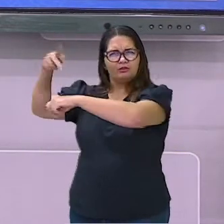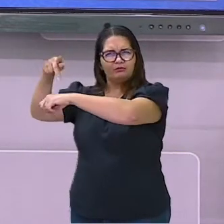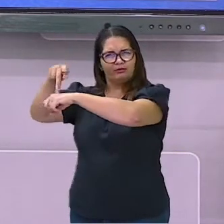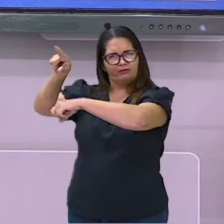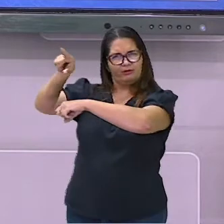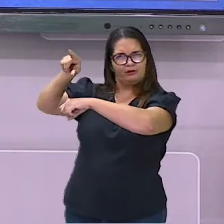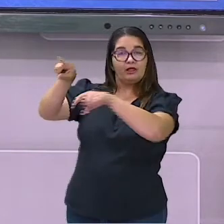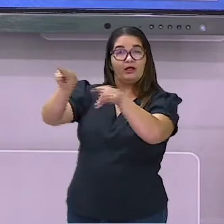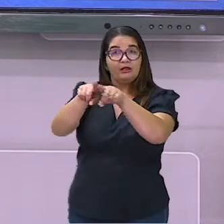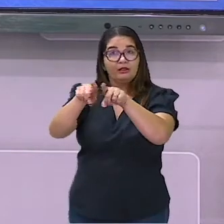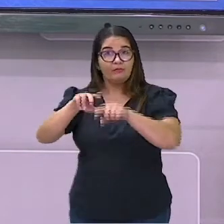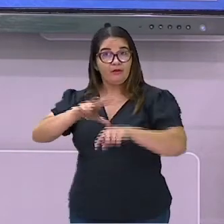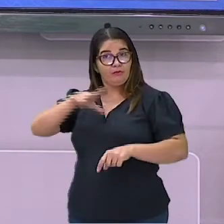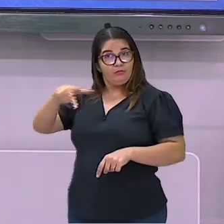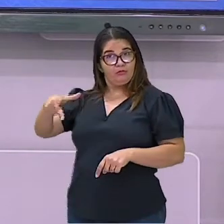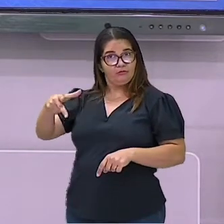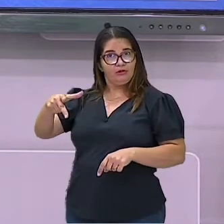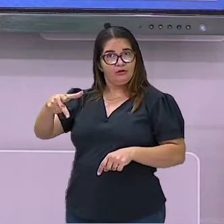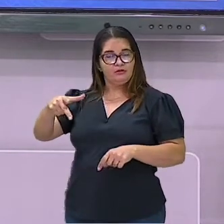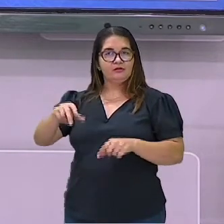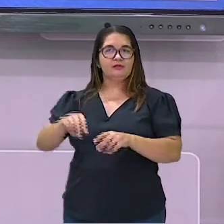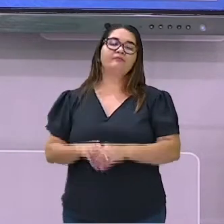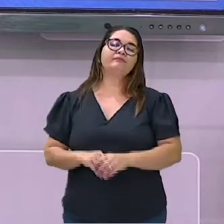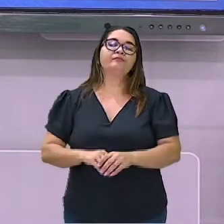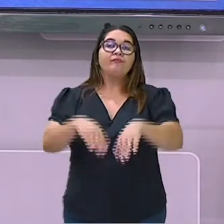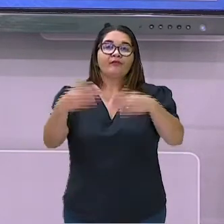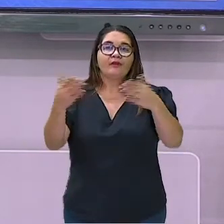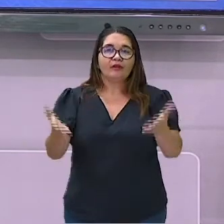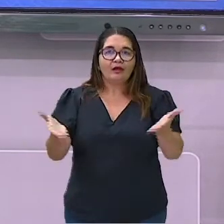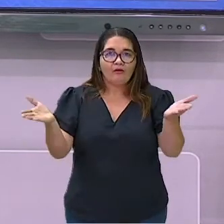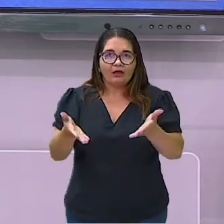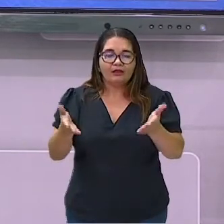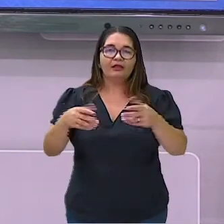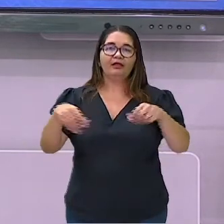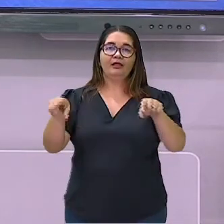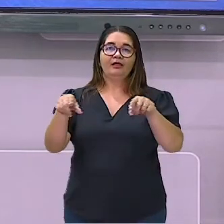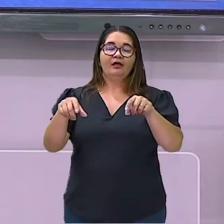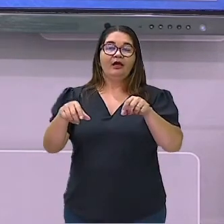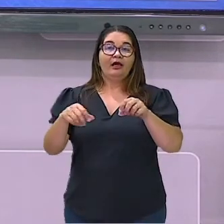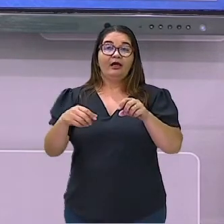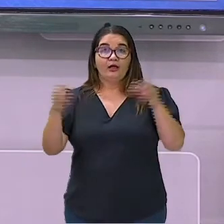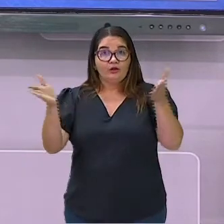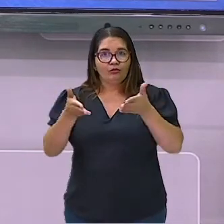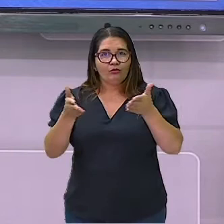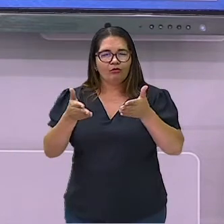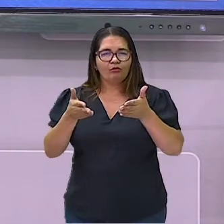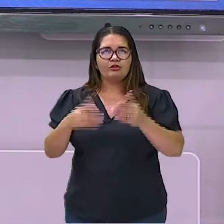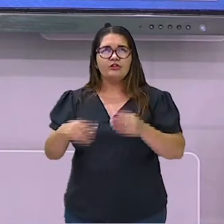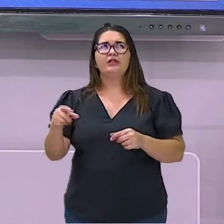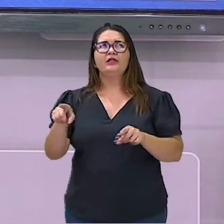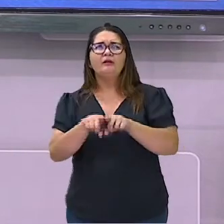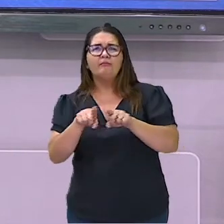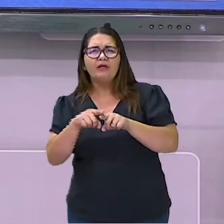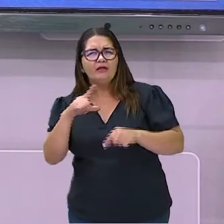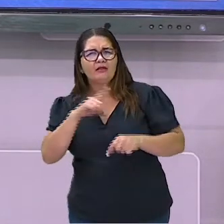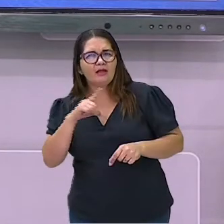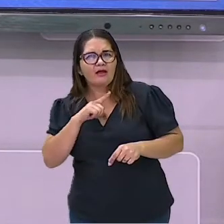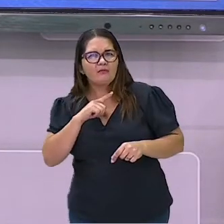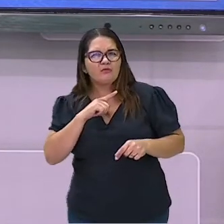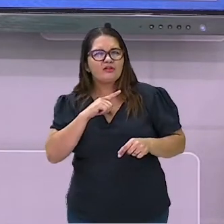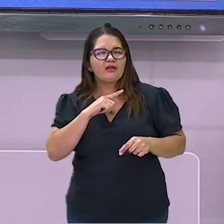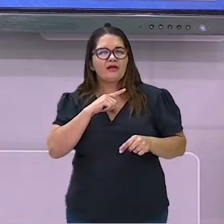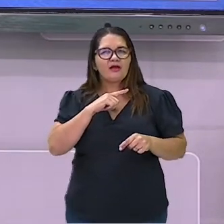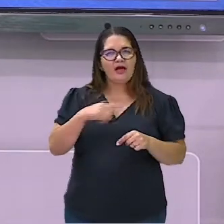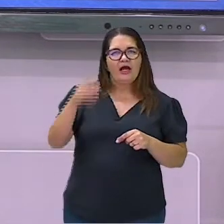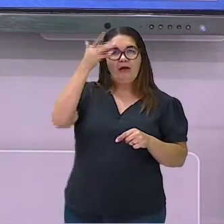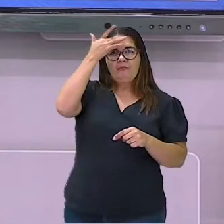Portugal, mas sim pessoas da elite, como hoje podemos chamar de empresários,